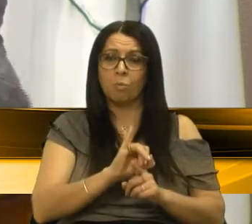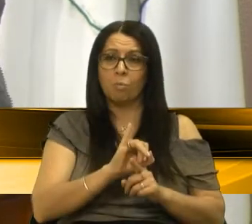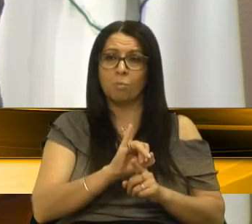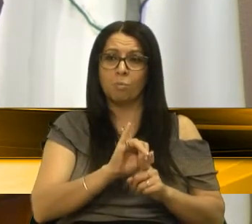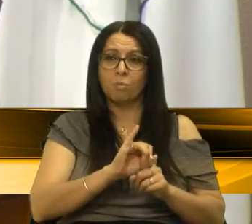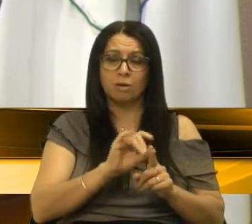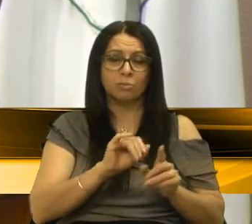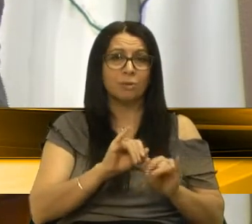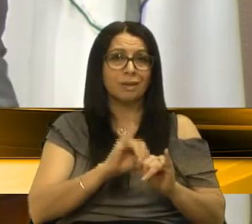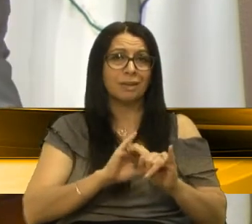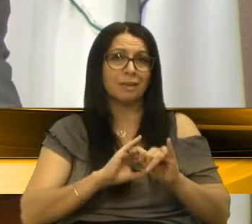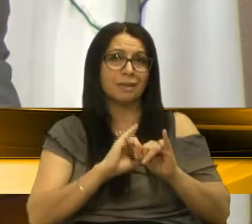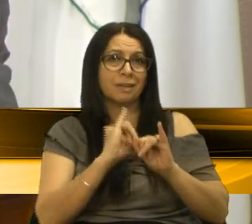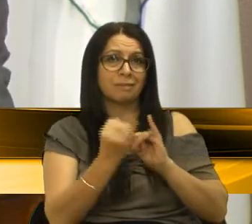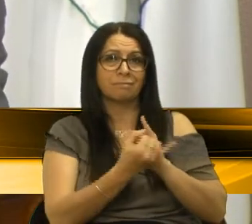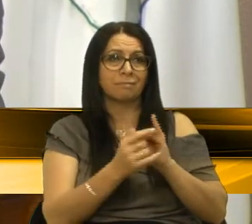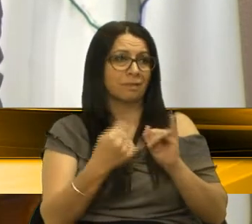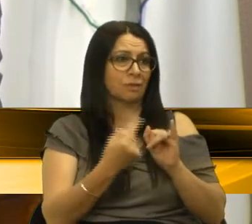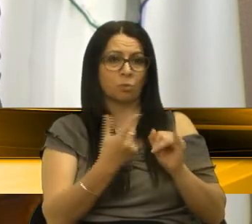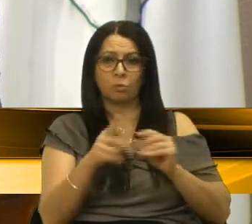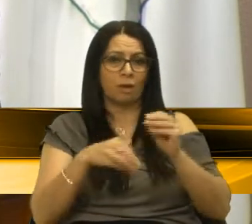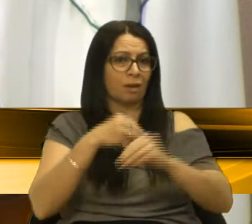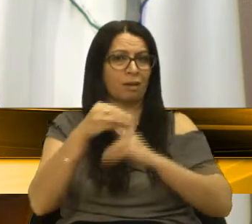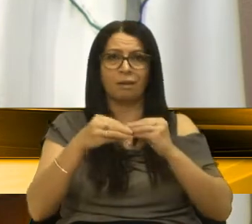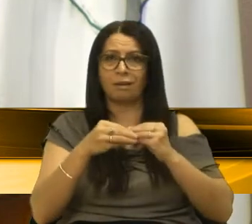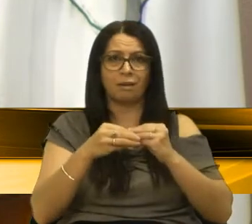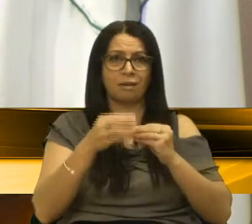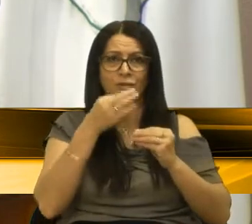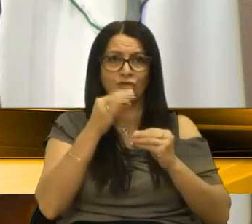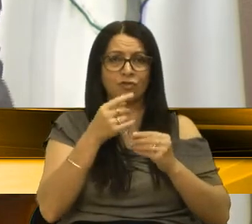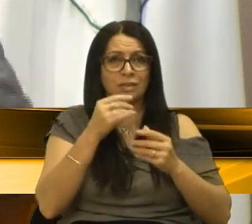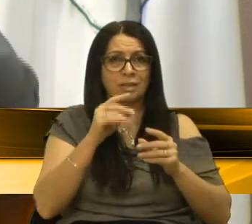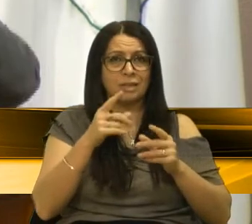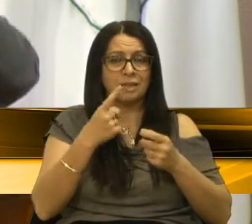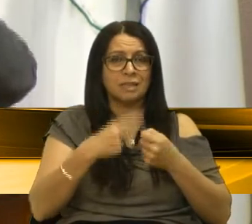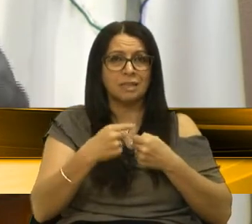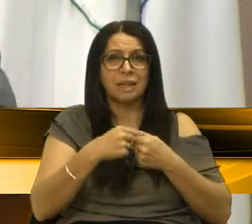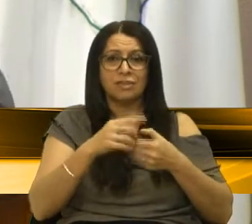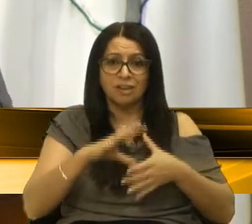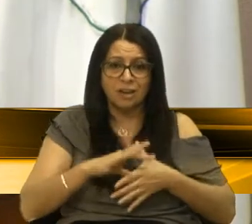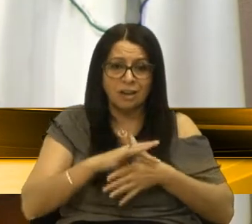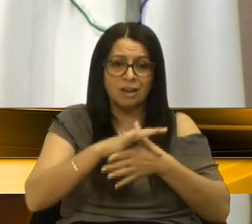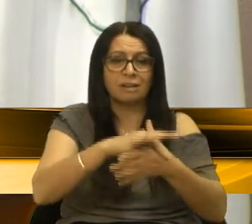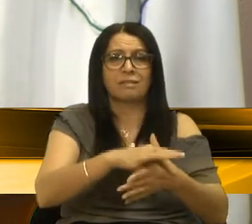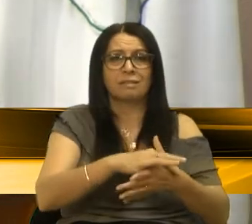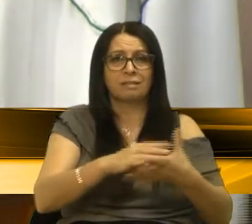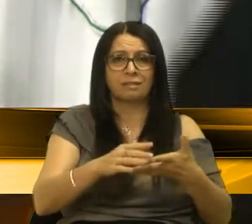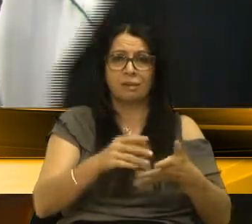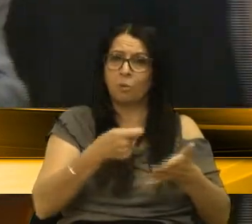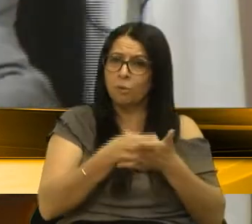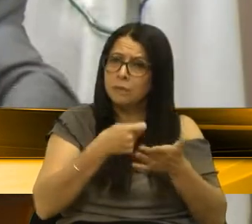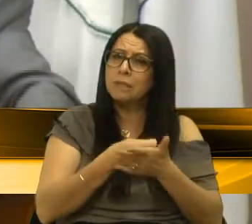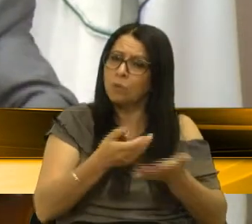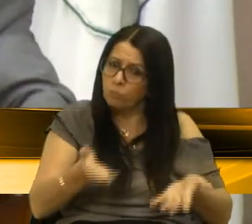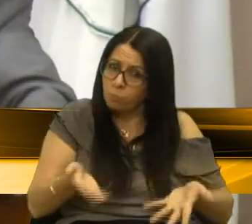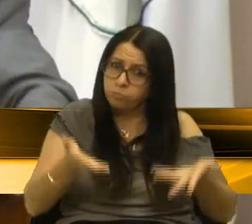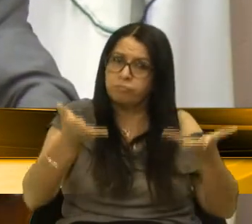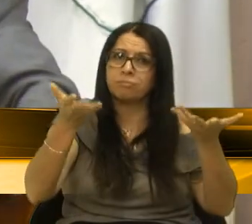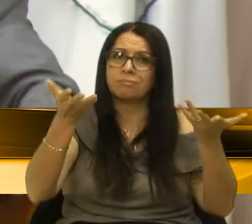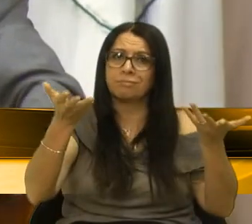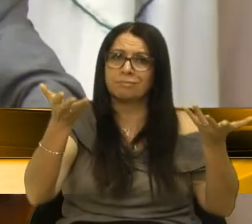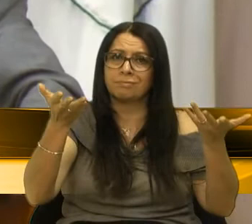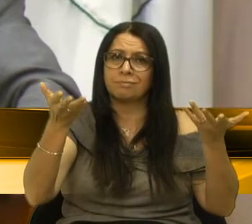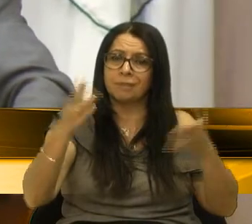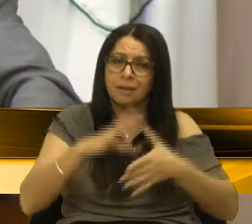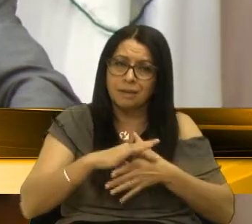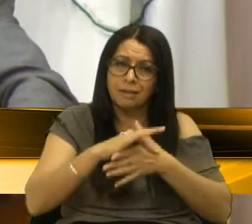dialoga, não tem o entrosamento. E Caxias é a cidade líder, a cidade polo, ela tem a obrigação de puxar essa